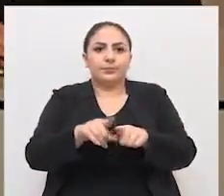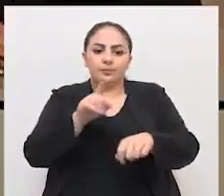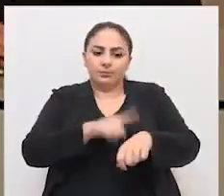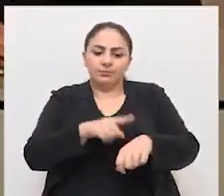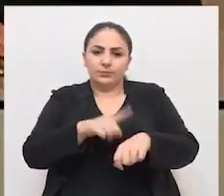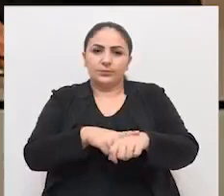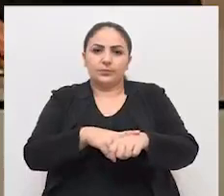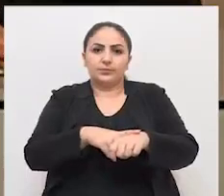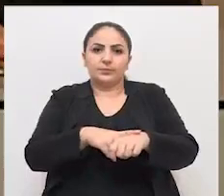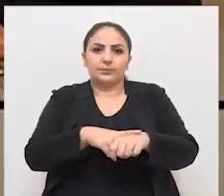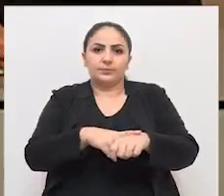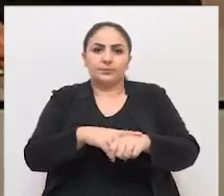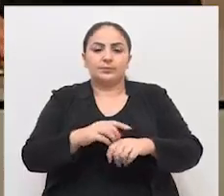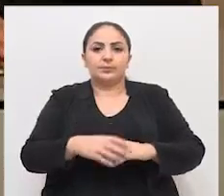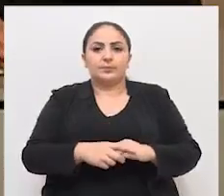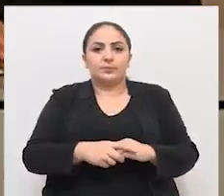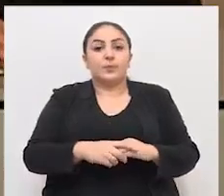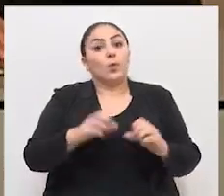a tempo